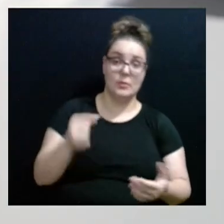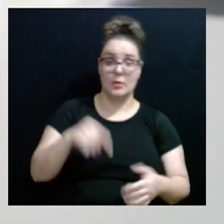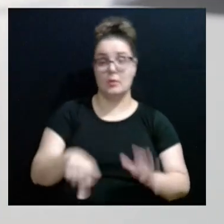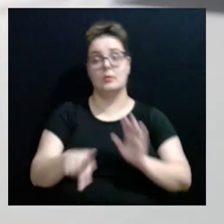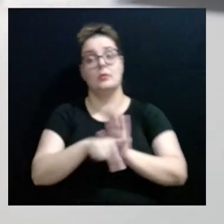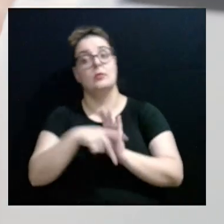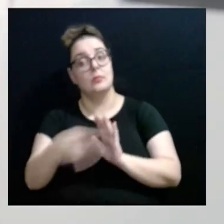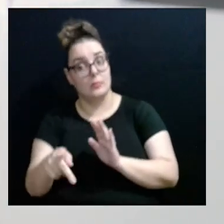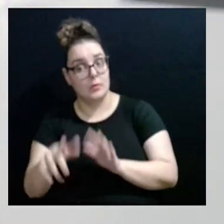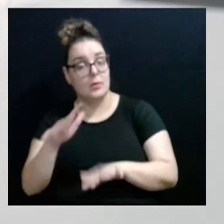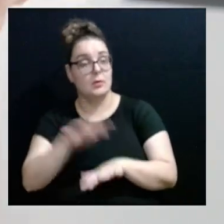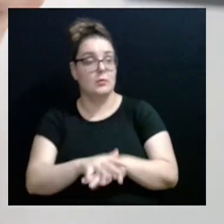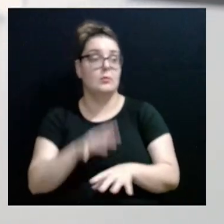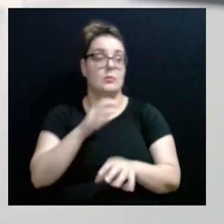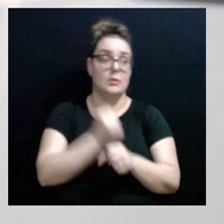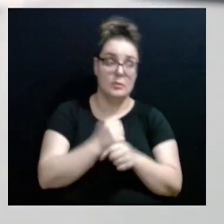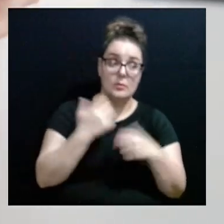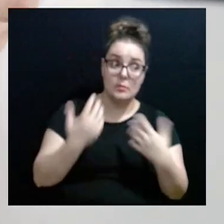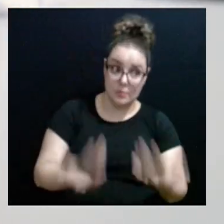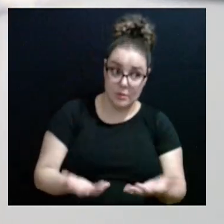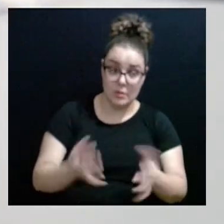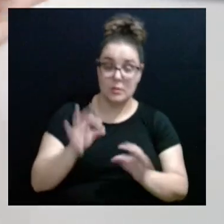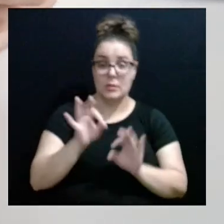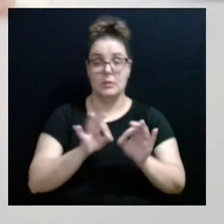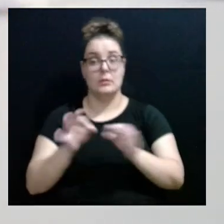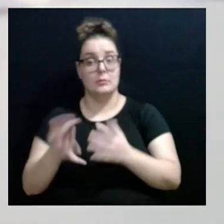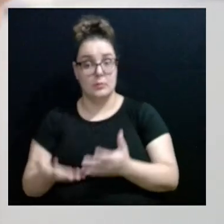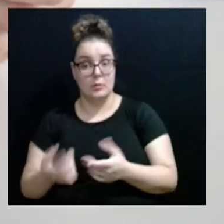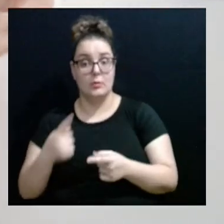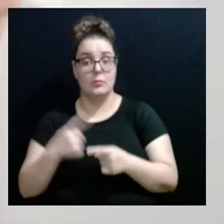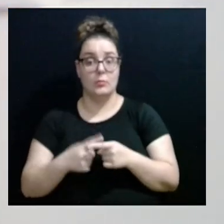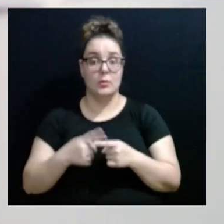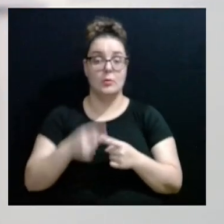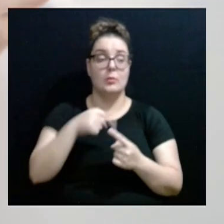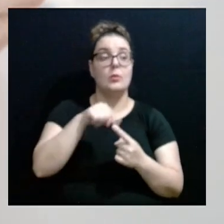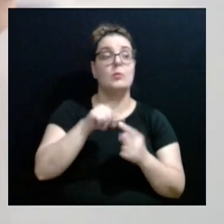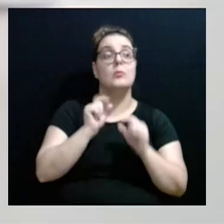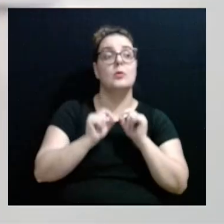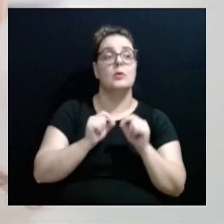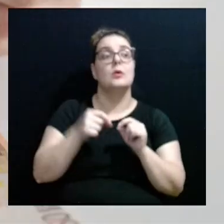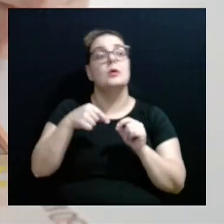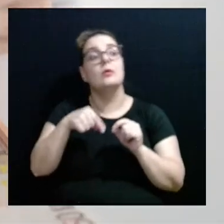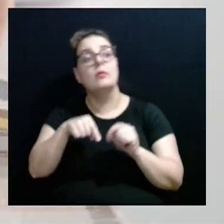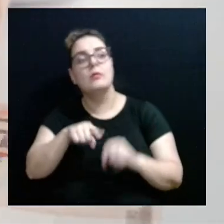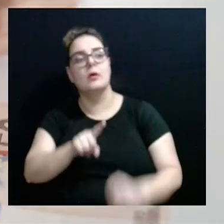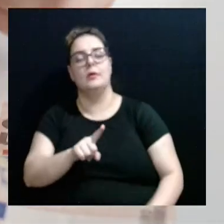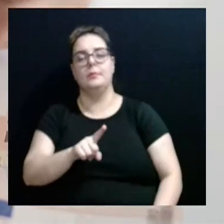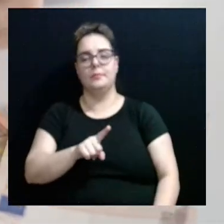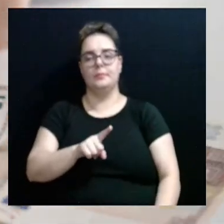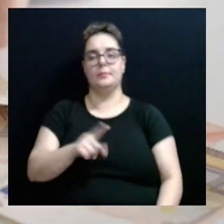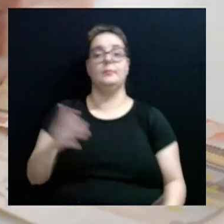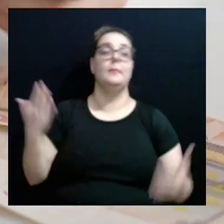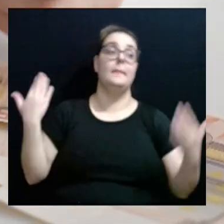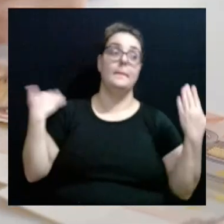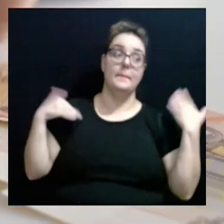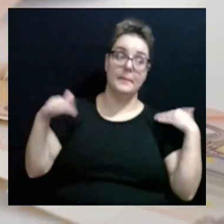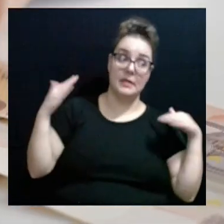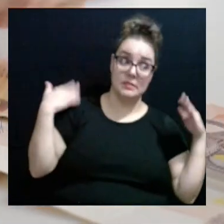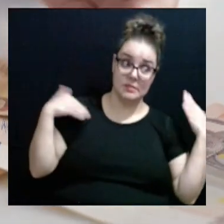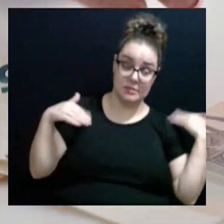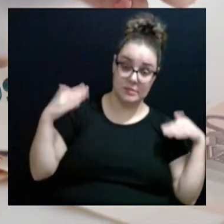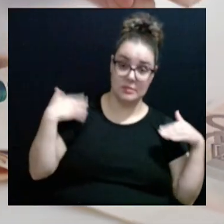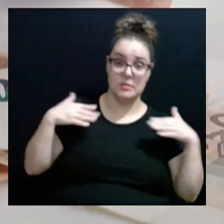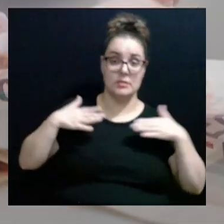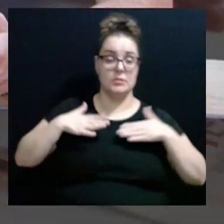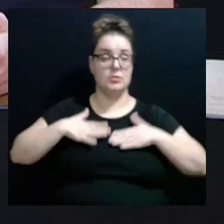tem que fazer parte desse planejamento. Porque o objetivo é que você vá, passeie, né? Descanse ou